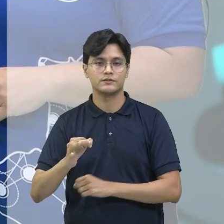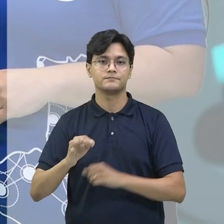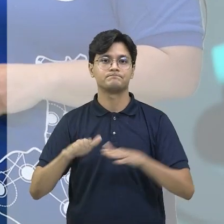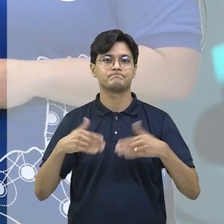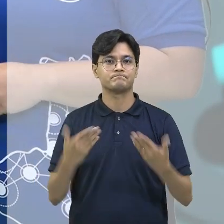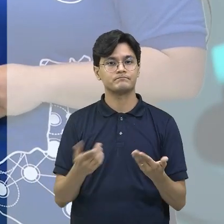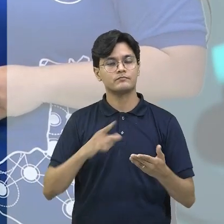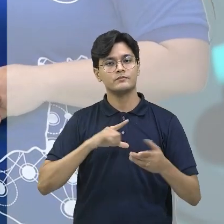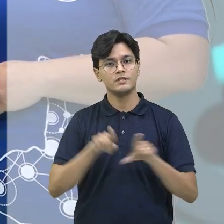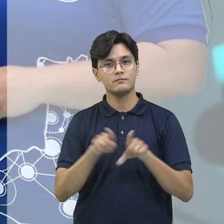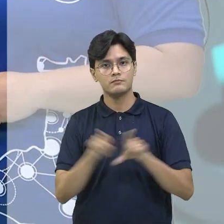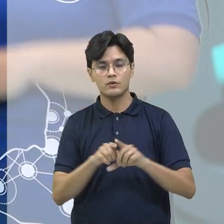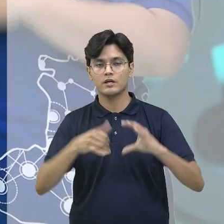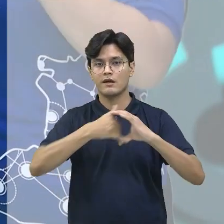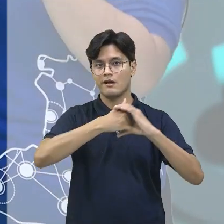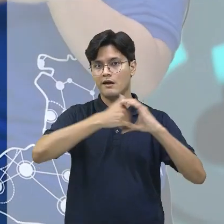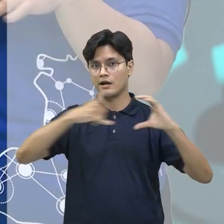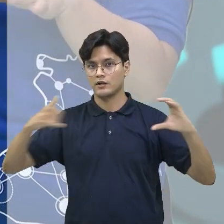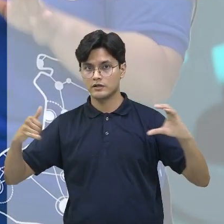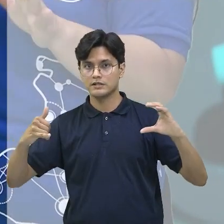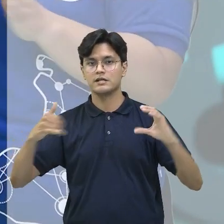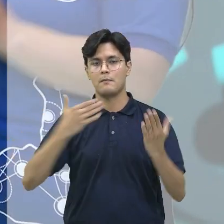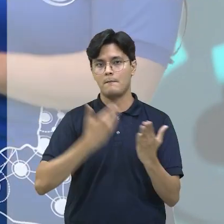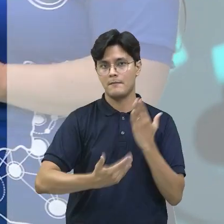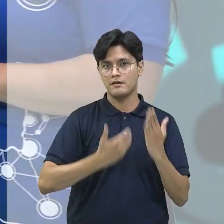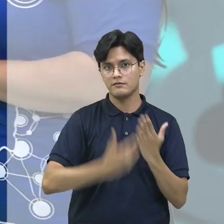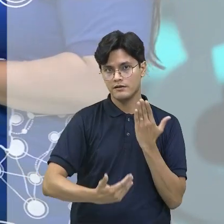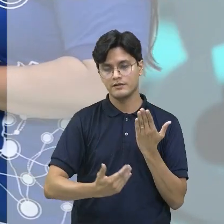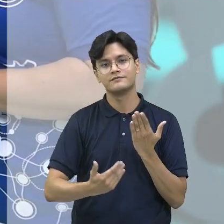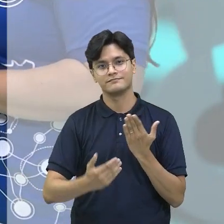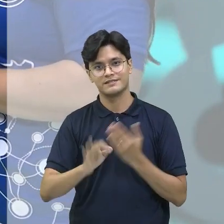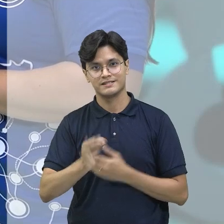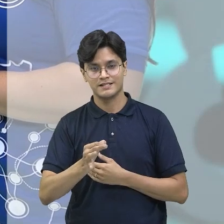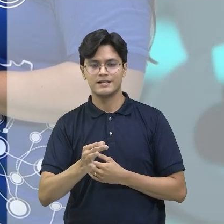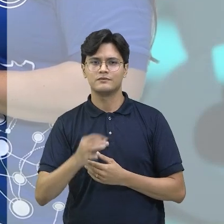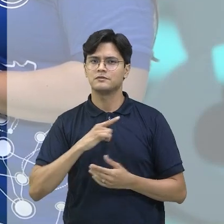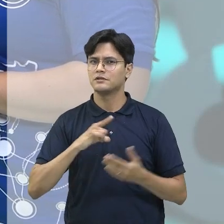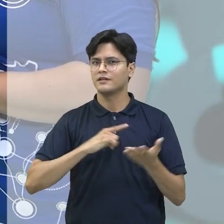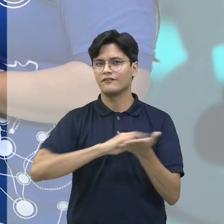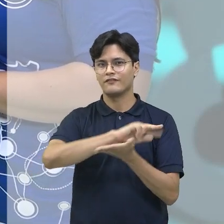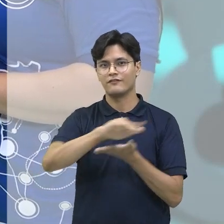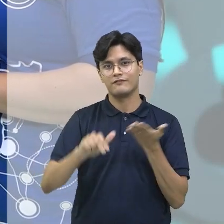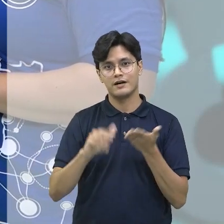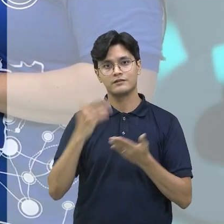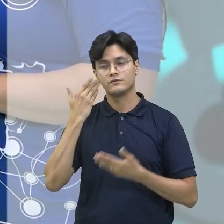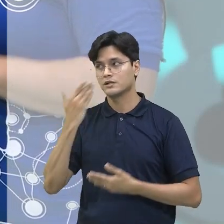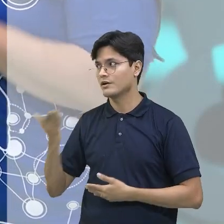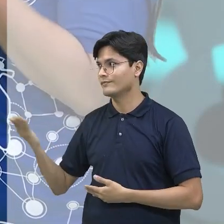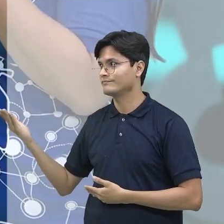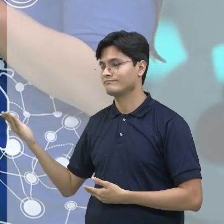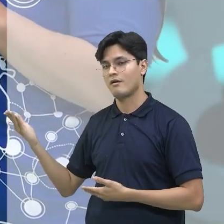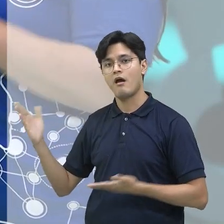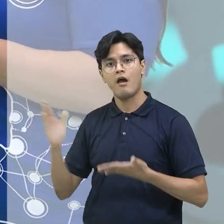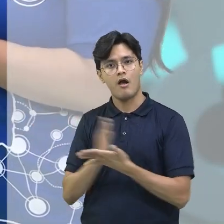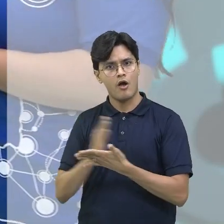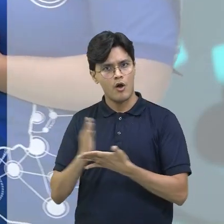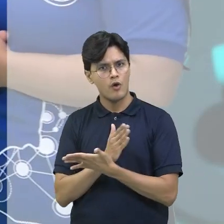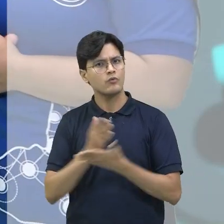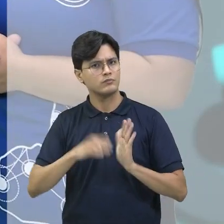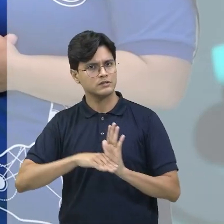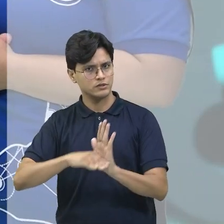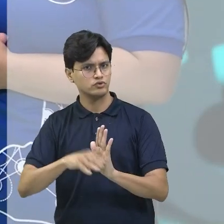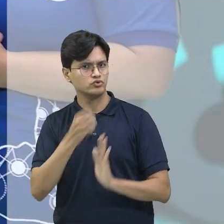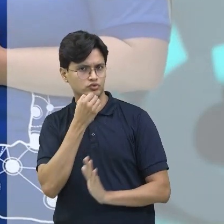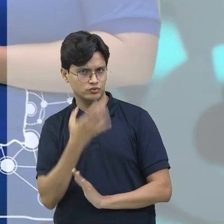aumento do gasto calórico, dentre outros, tá? Então esses aqui são apenas alguns, existem bastantes,